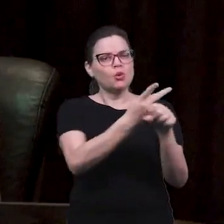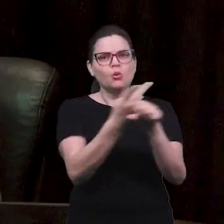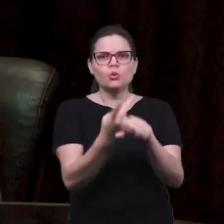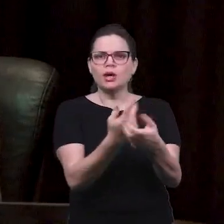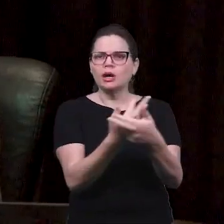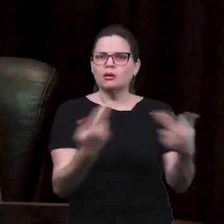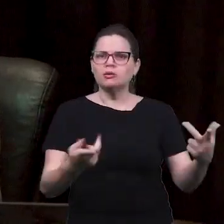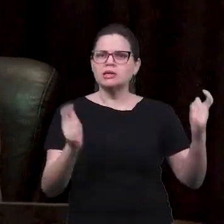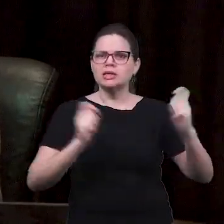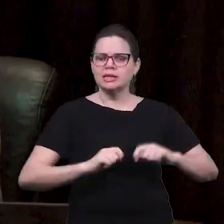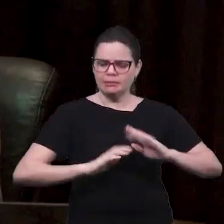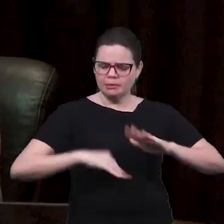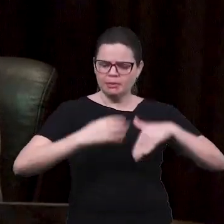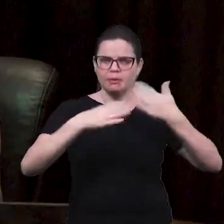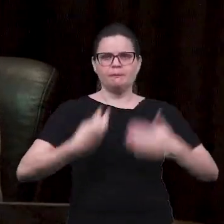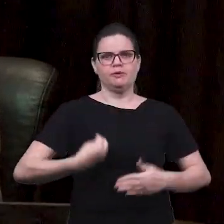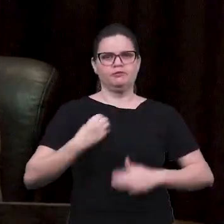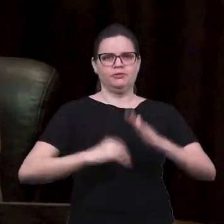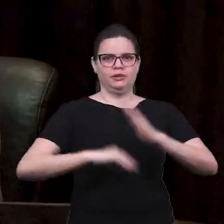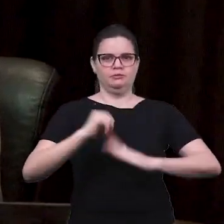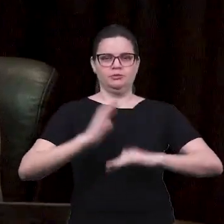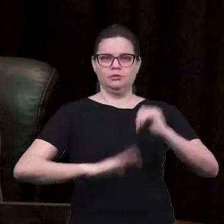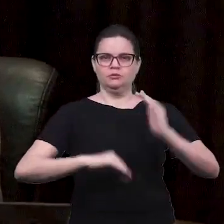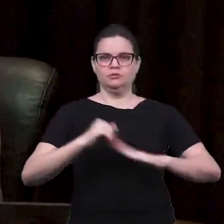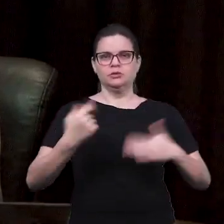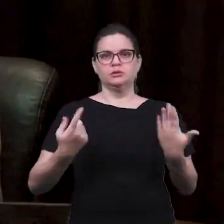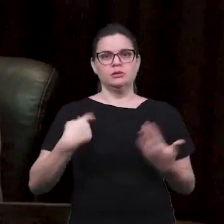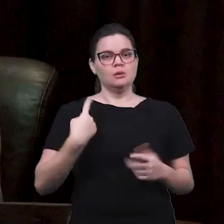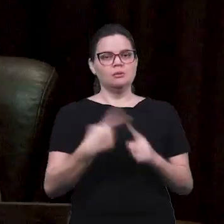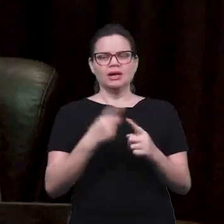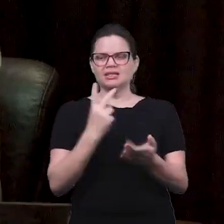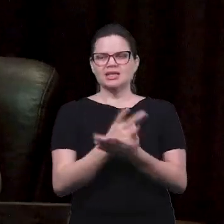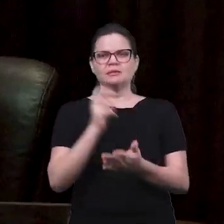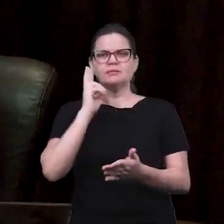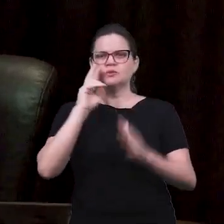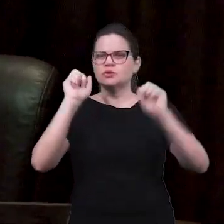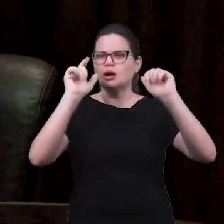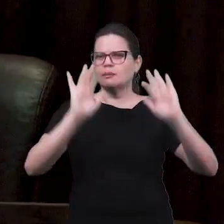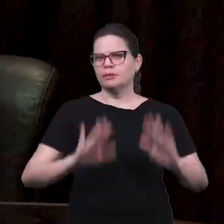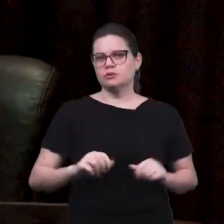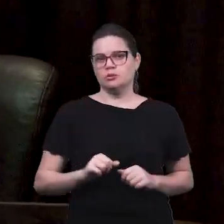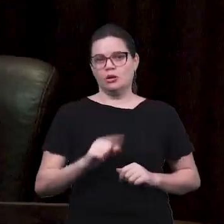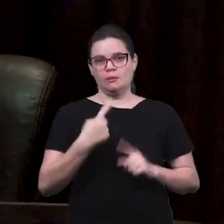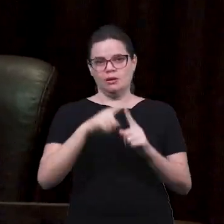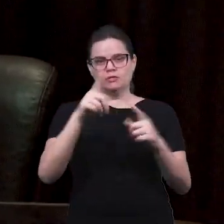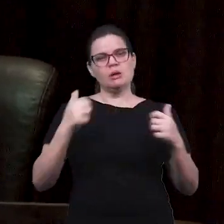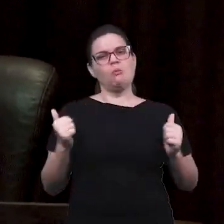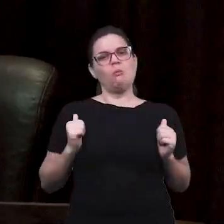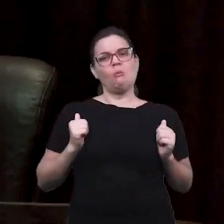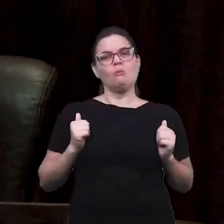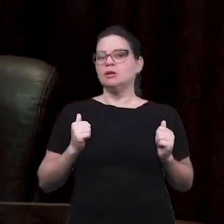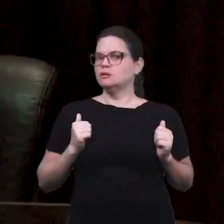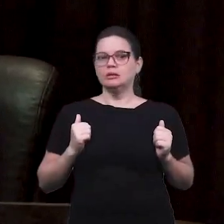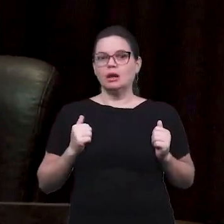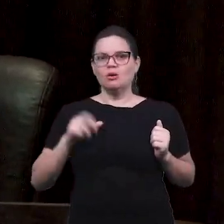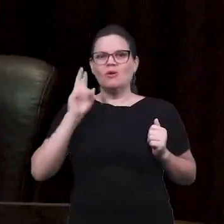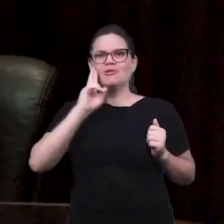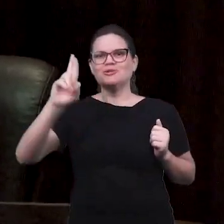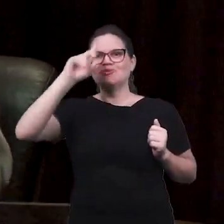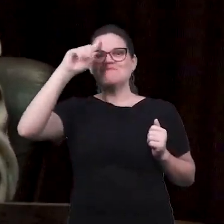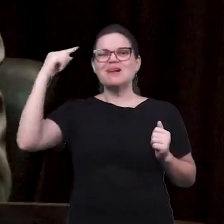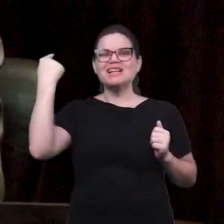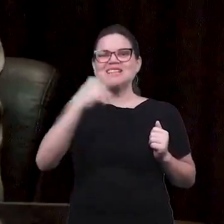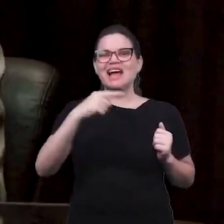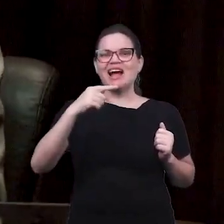sempre tem uma porta aberta, mas cabe a você achar essa porta. O Senhor não vai Amém. botar uma porta na sua frente para você aberto para